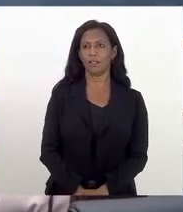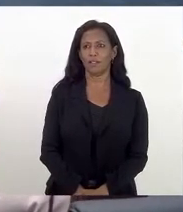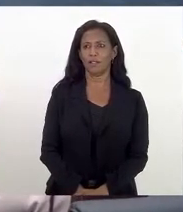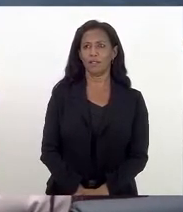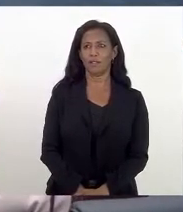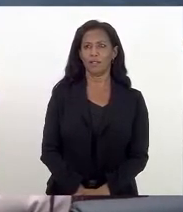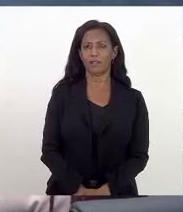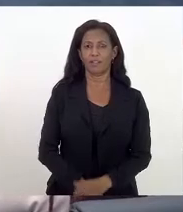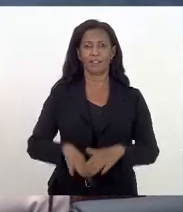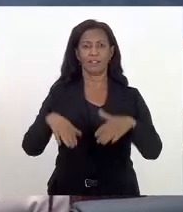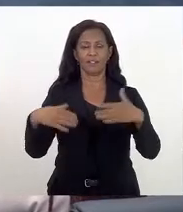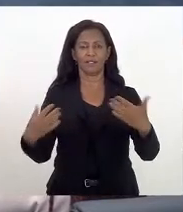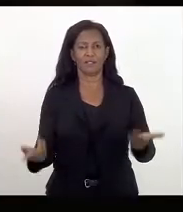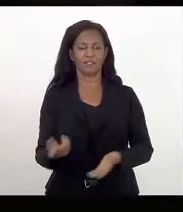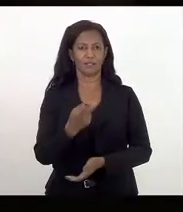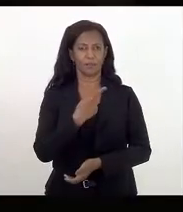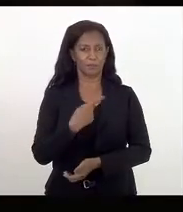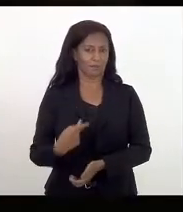Senhor presidente,